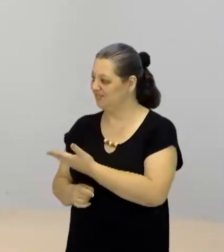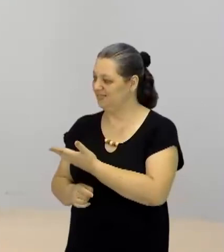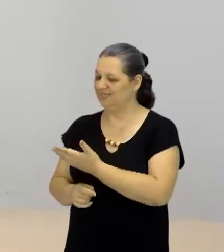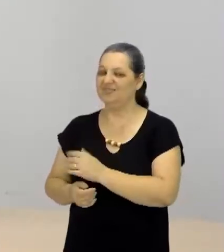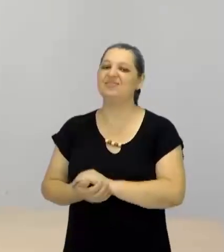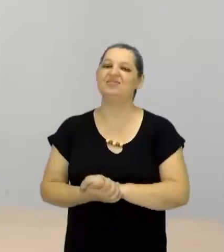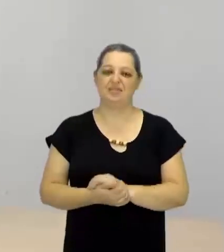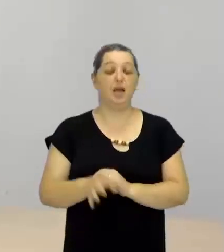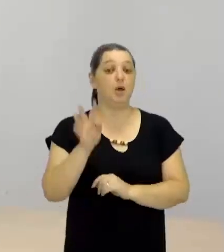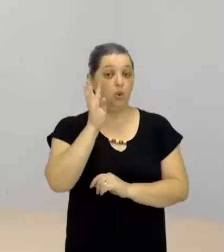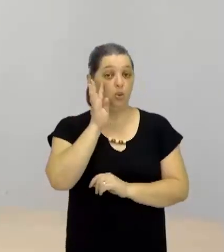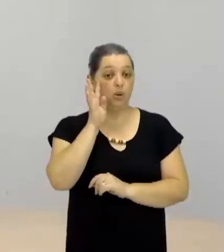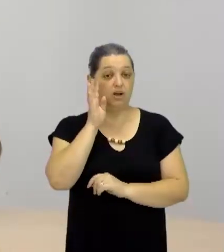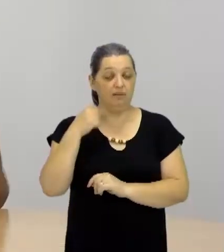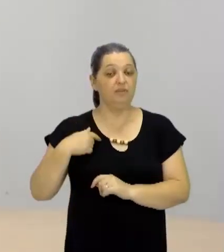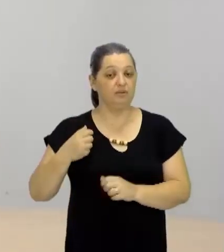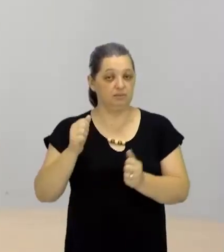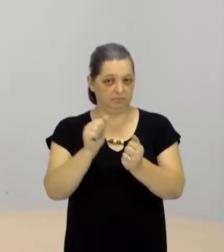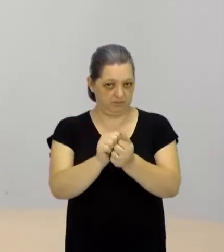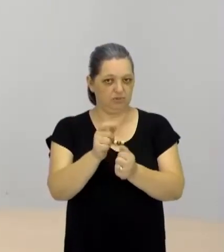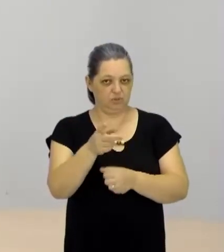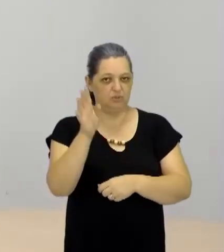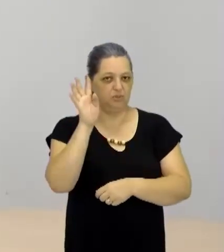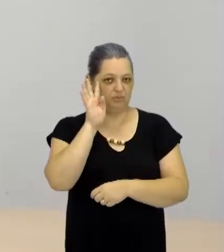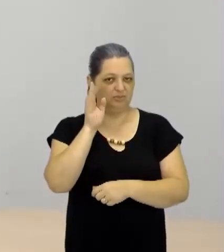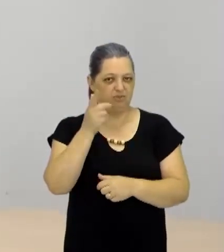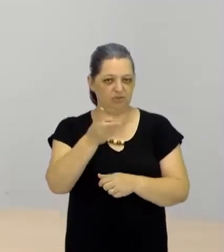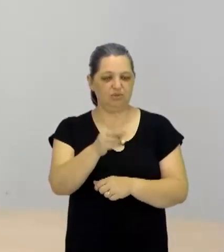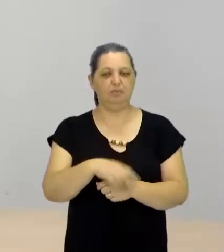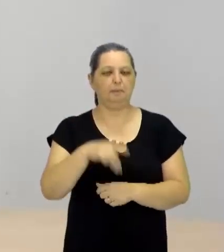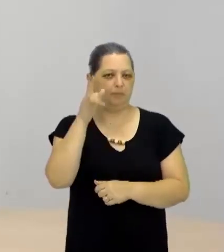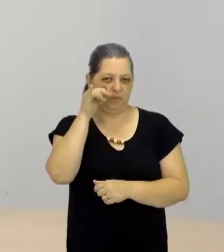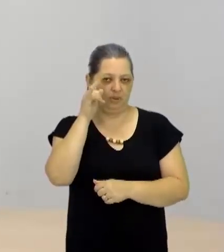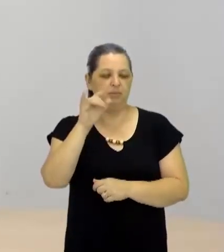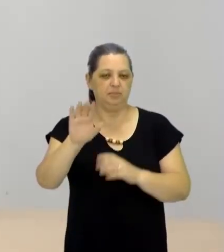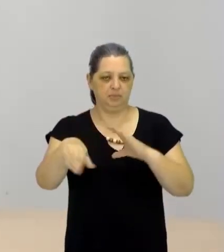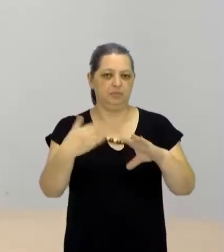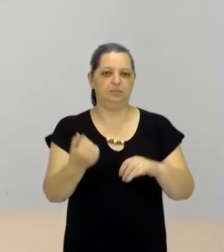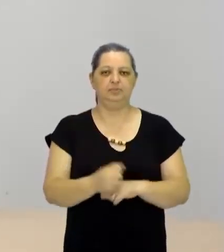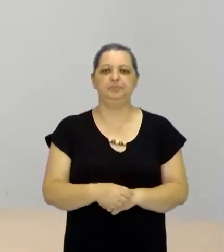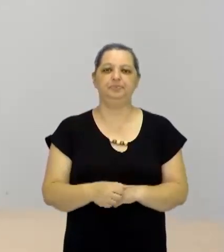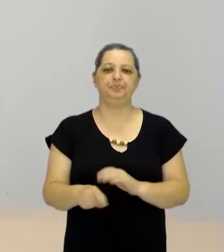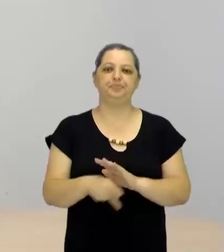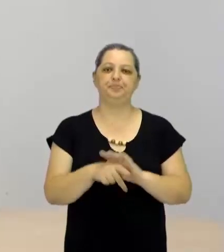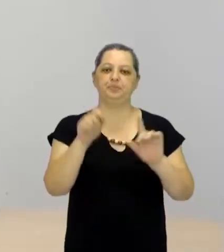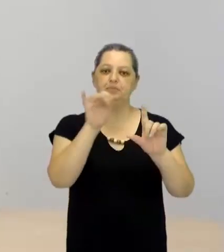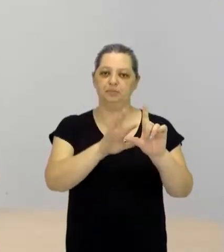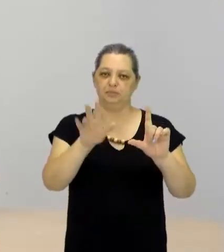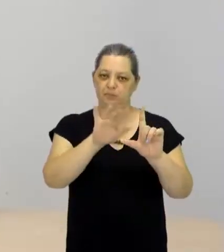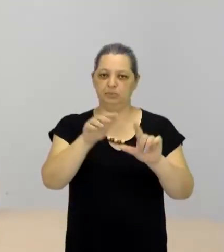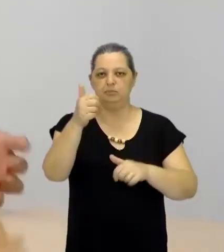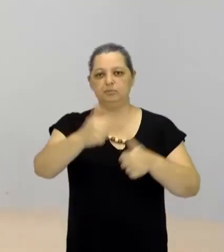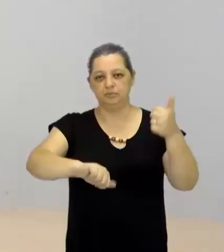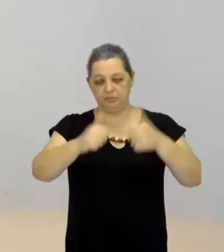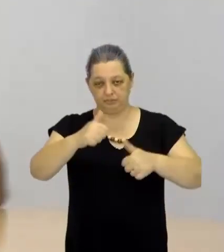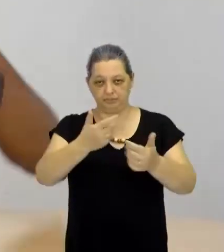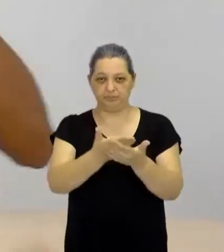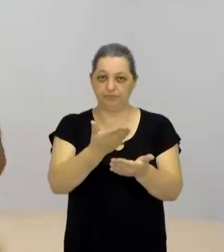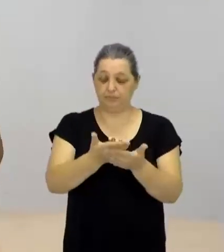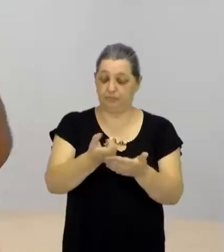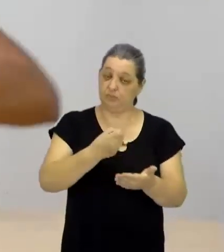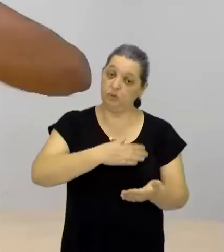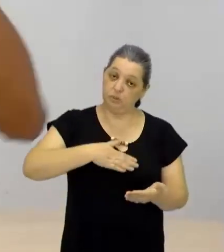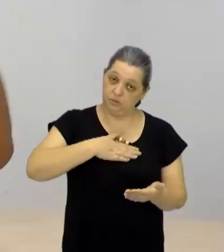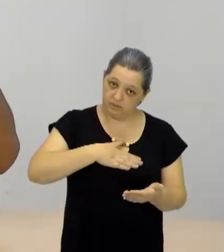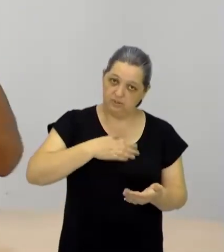estar aqui de novo com a professora Roberta. Vocês podem me mandar aí pelo Instagram também, tá bom? Vai subir o QR Code aí para vocês. Vocês avaliam a nossa aula. Se você gostou, fala